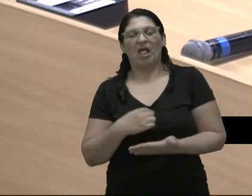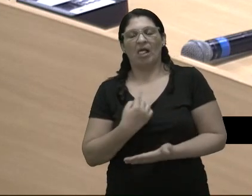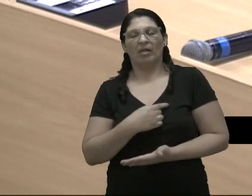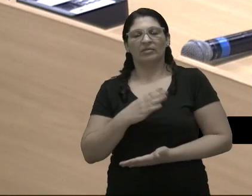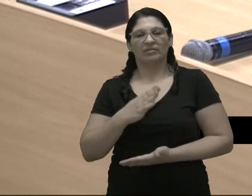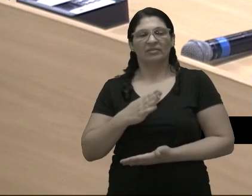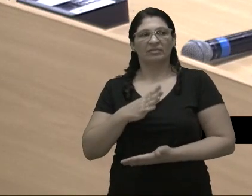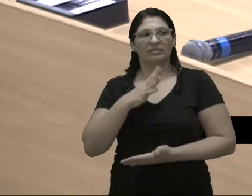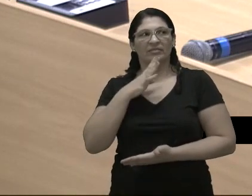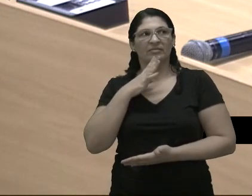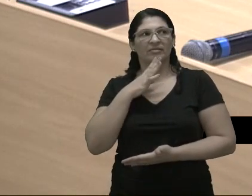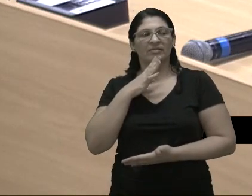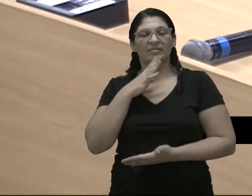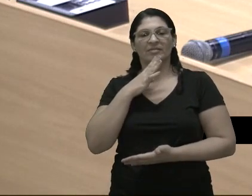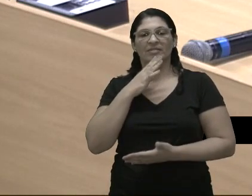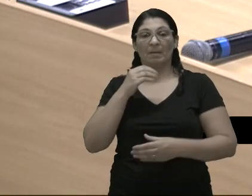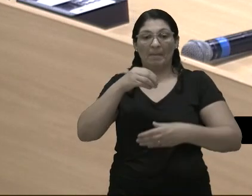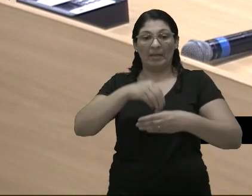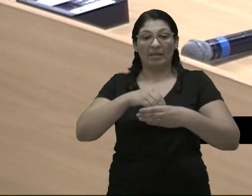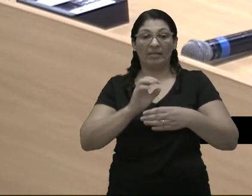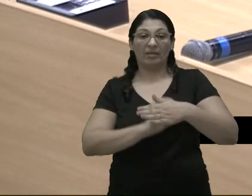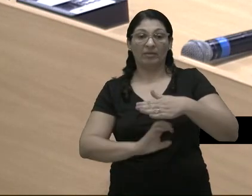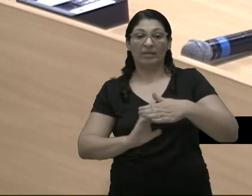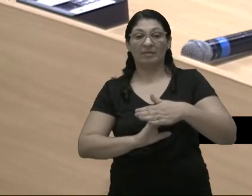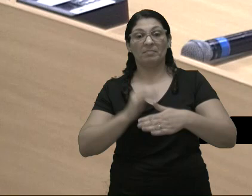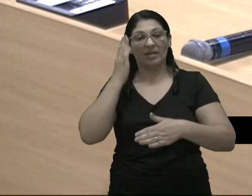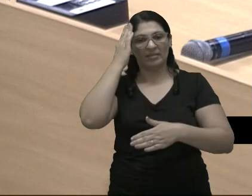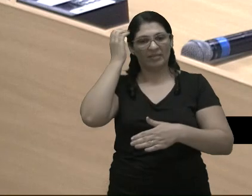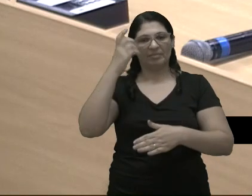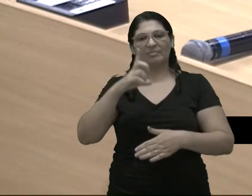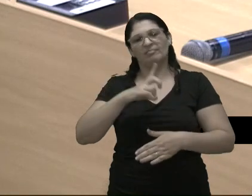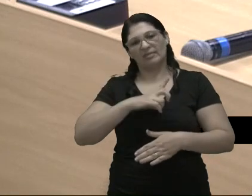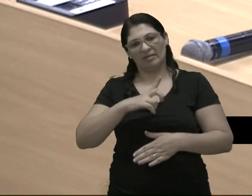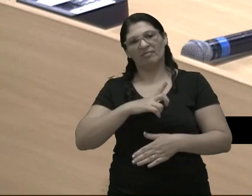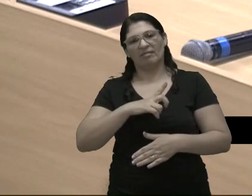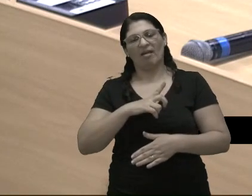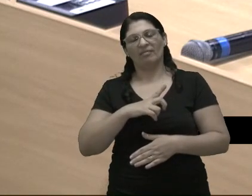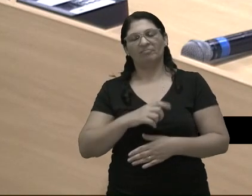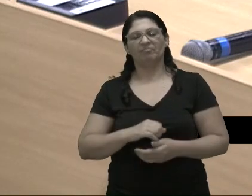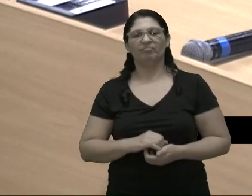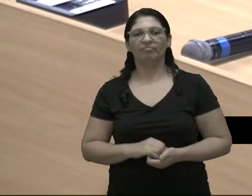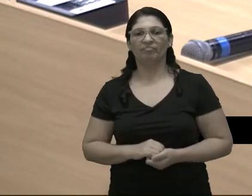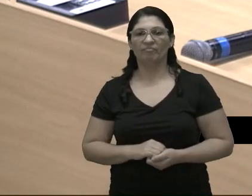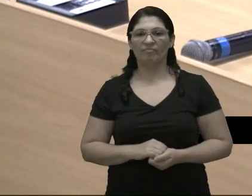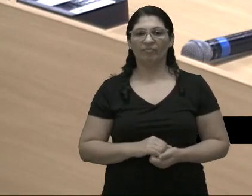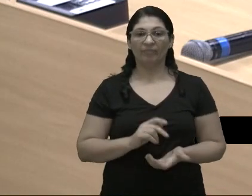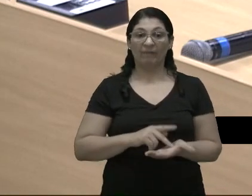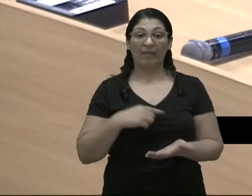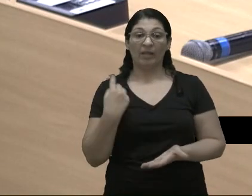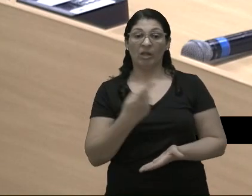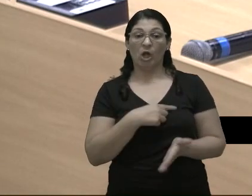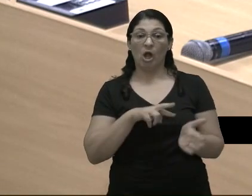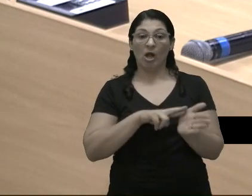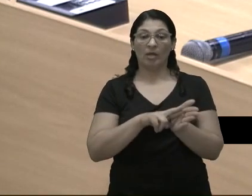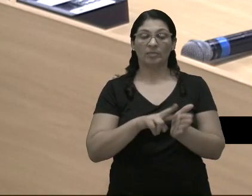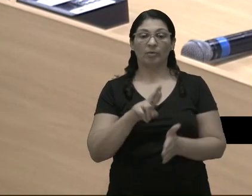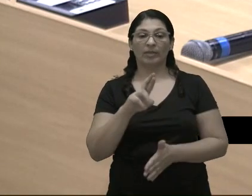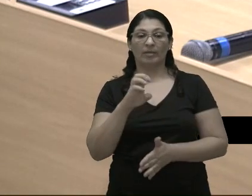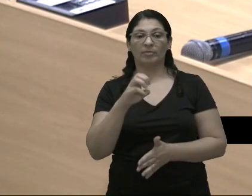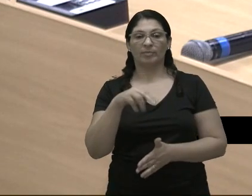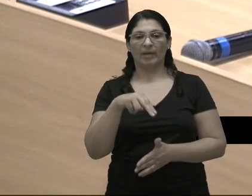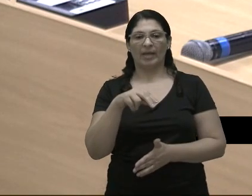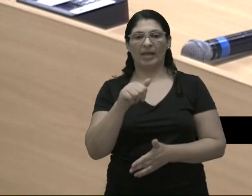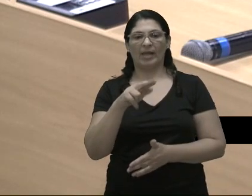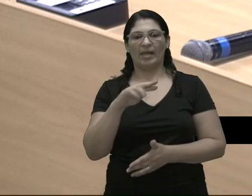da unidade, dentro da empresa, a gente já entende que existe isso. Eu sei, o mentor, na verdade, assim, a gente responde para a Renata Giuliani,